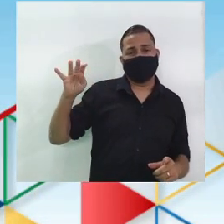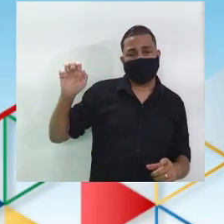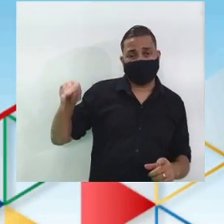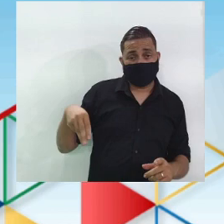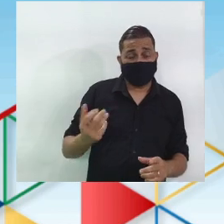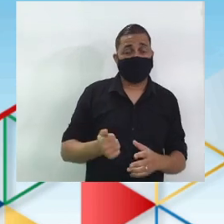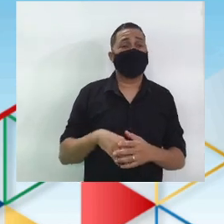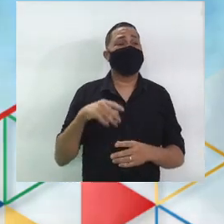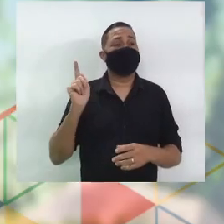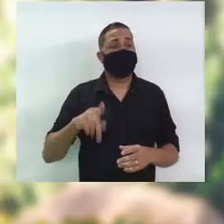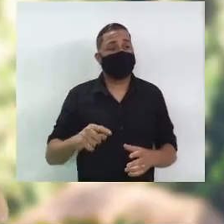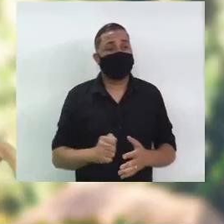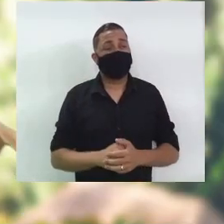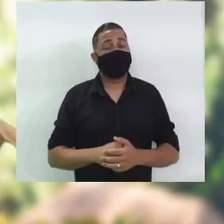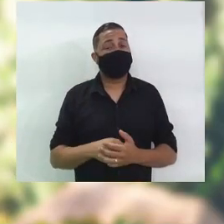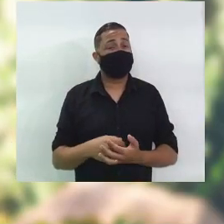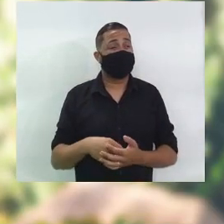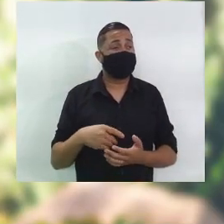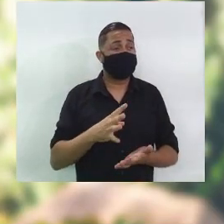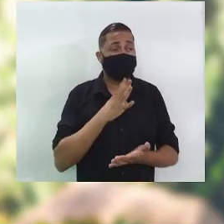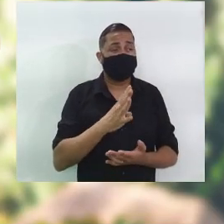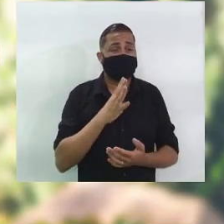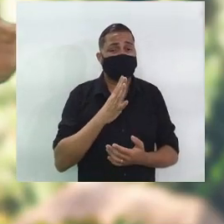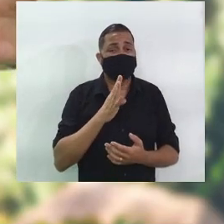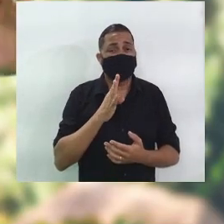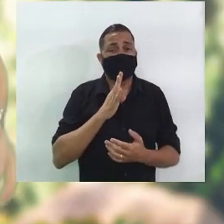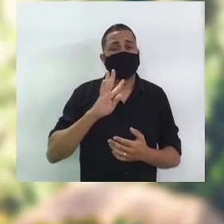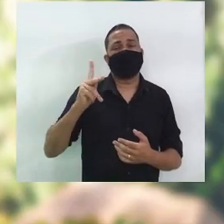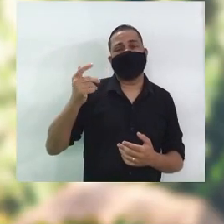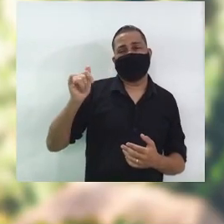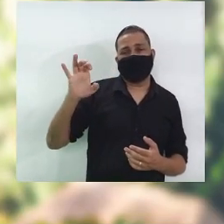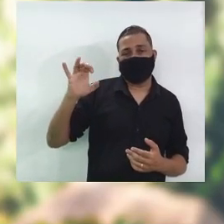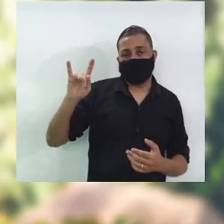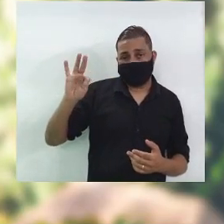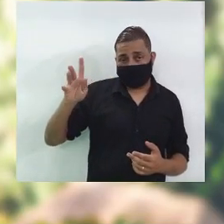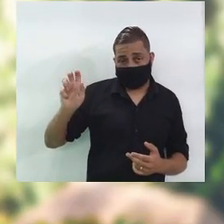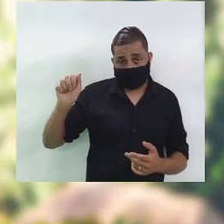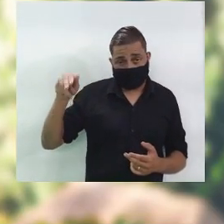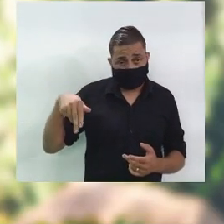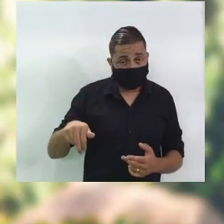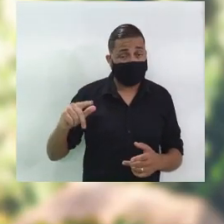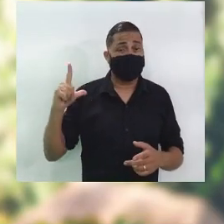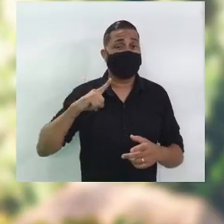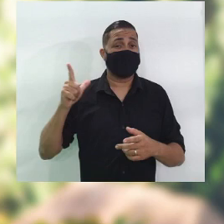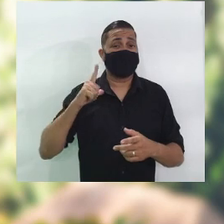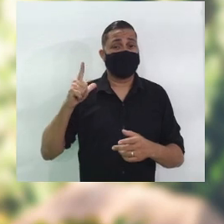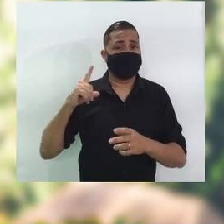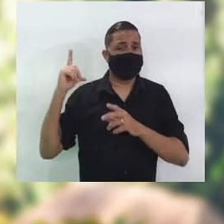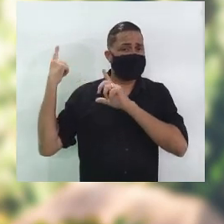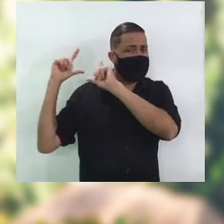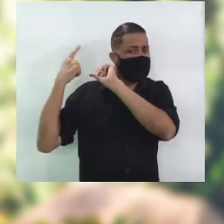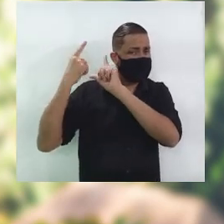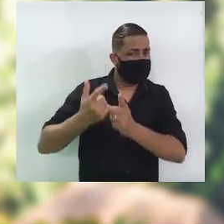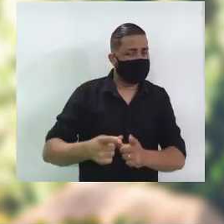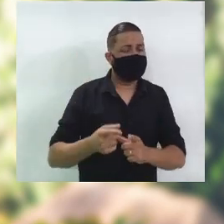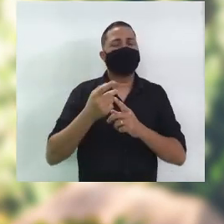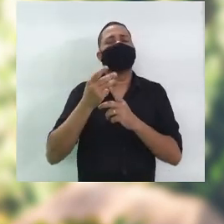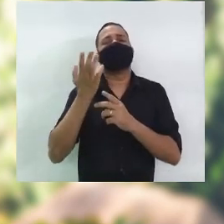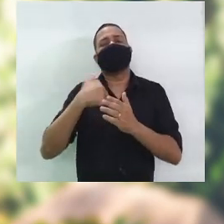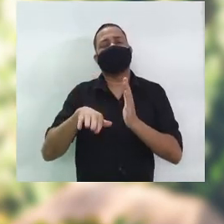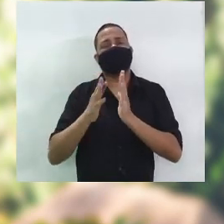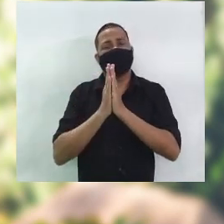Krishna. É isso aí. Vamos conhecer o Hare Krishna. Vamos conhecer essa tradição religiosa que